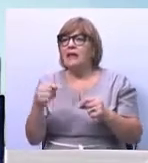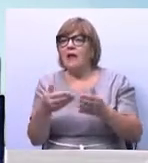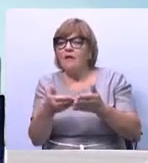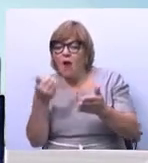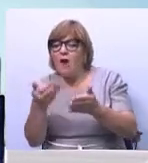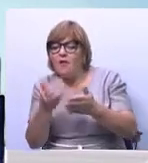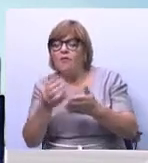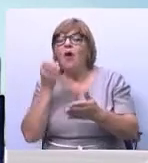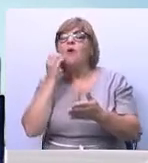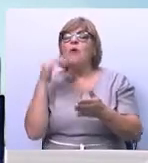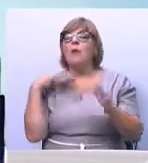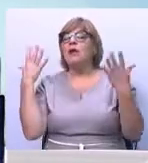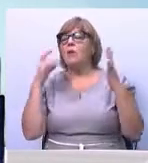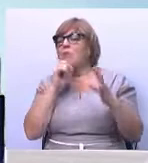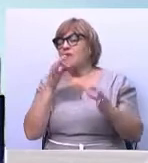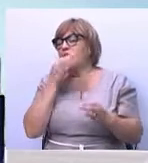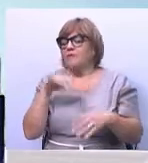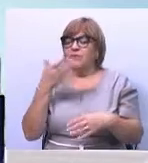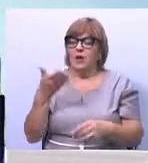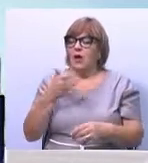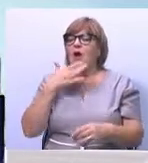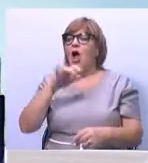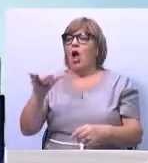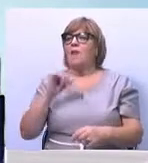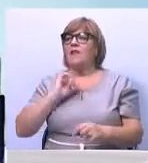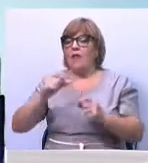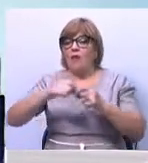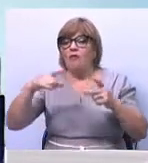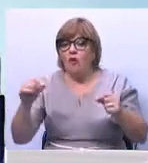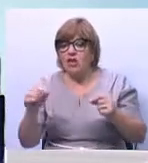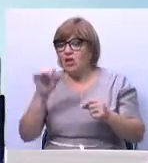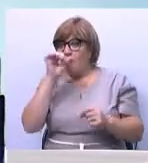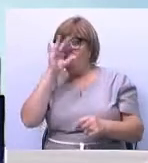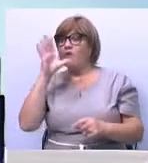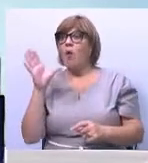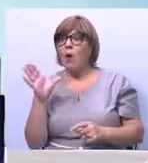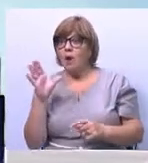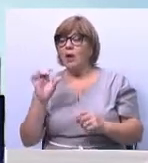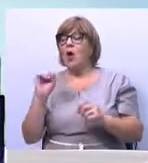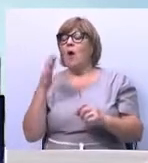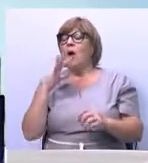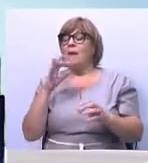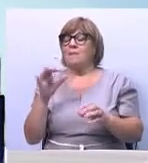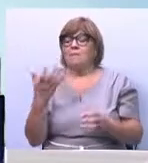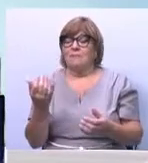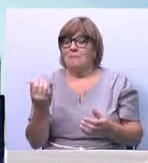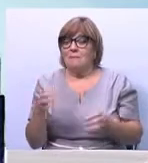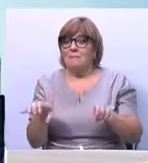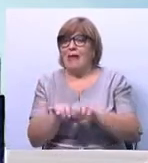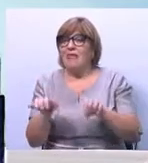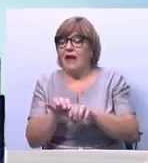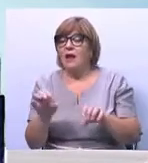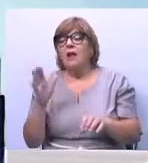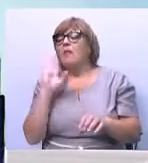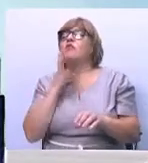várias plantas na nossa natureza. Podemos estar a falar de um óleo essencial que é extraído das folhas, das flores, mesmo das madeiras, depende muito aqui do